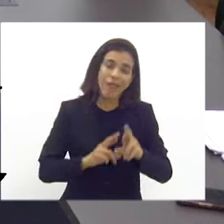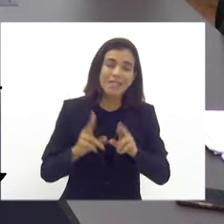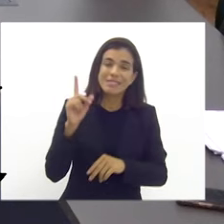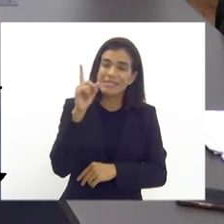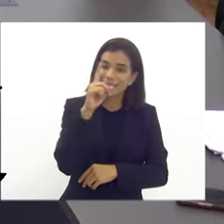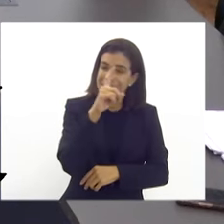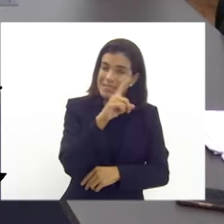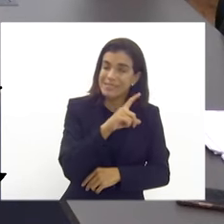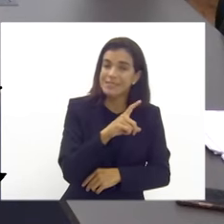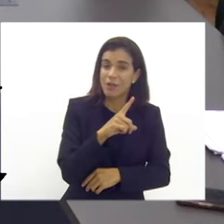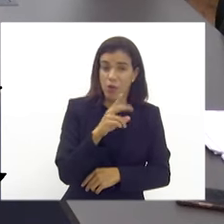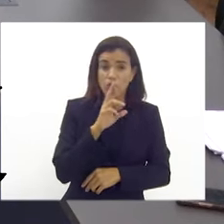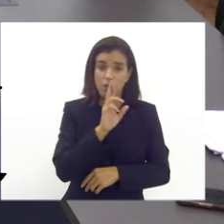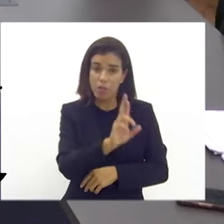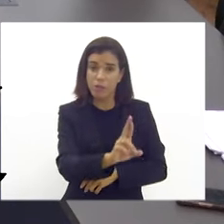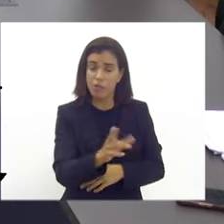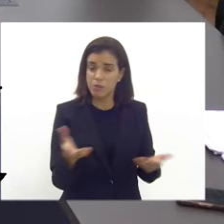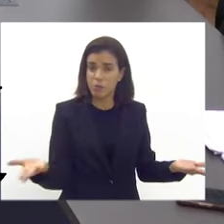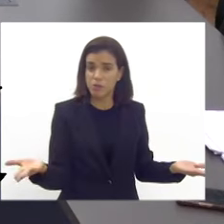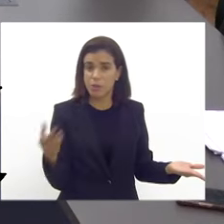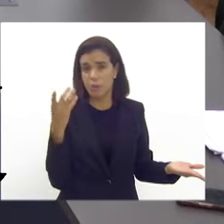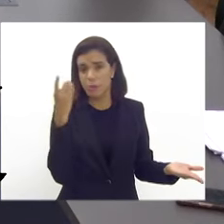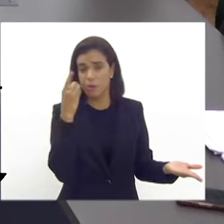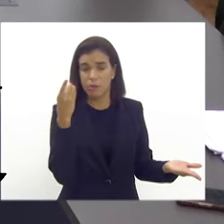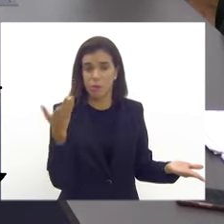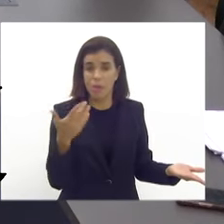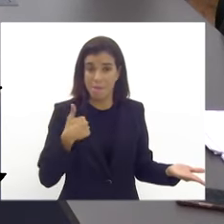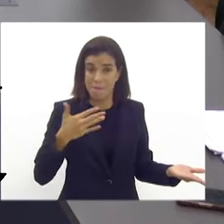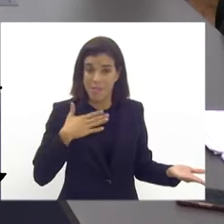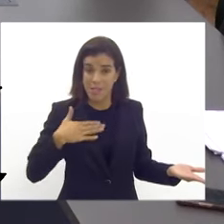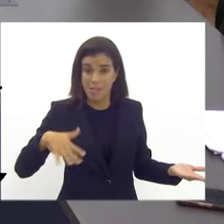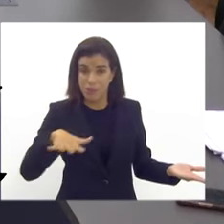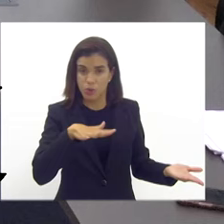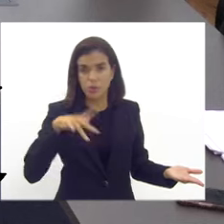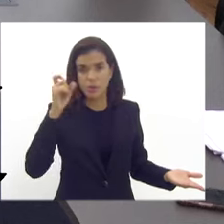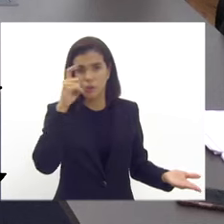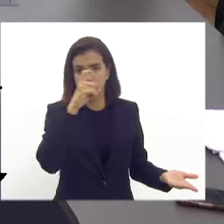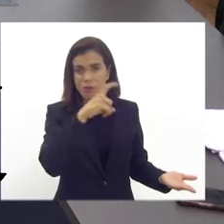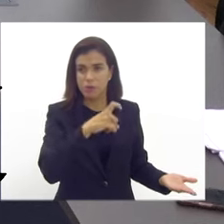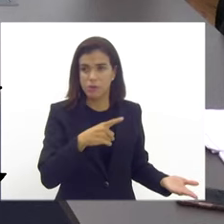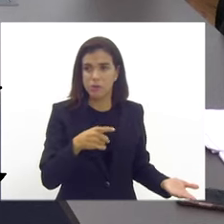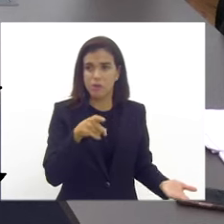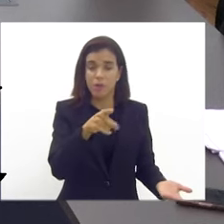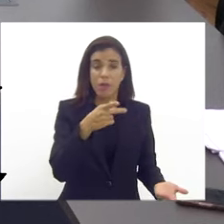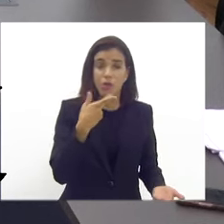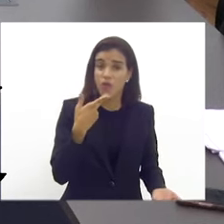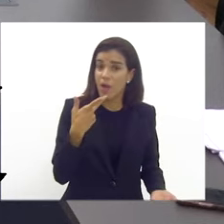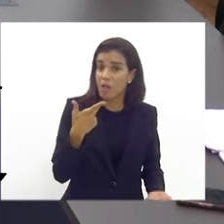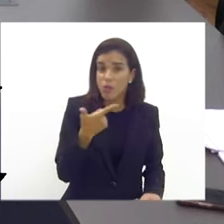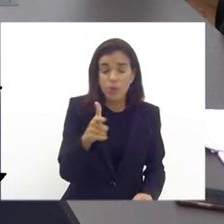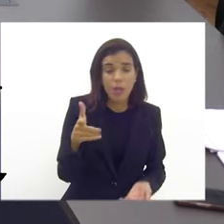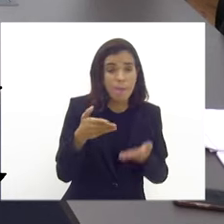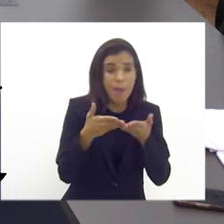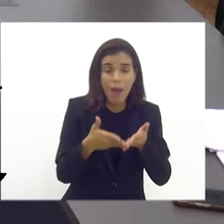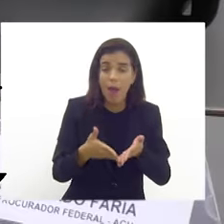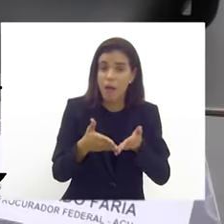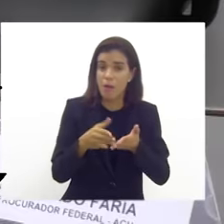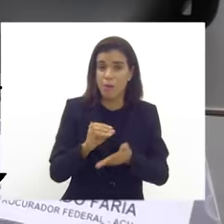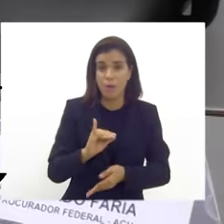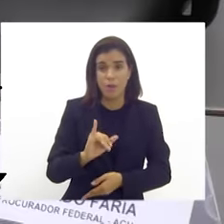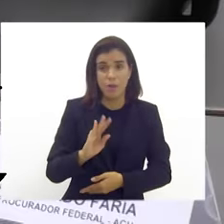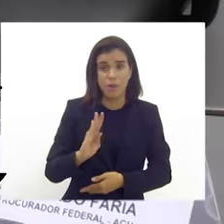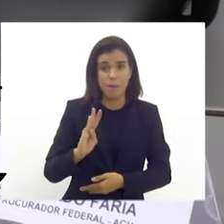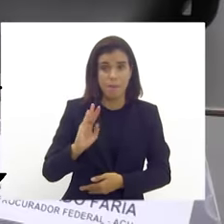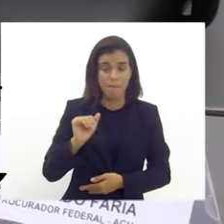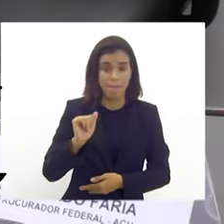na não eu tô dando a resposta deputada a minha situação é difícil de estar no órgão que não tem embarcação para atuar eu não posso